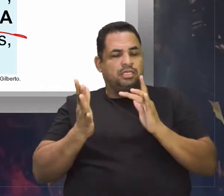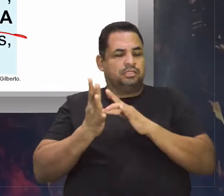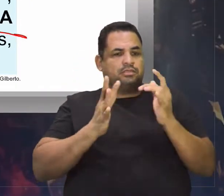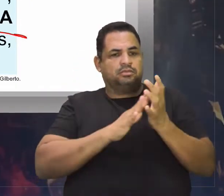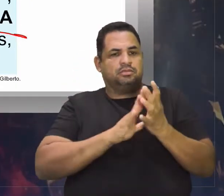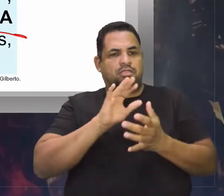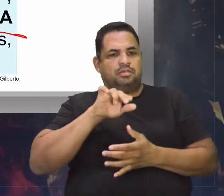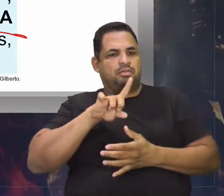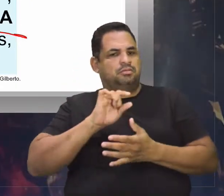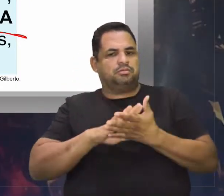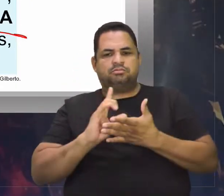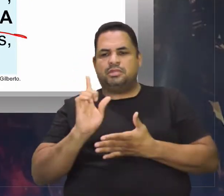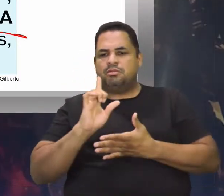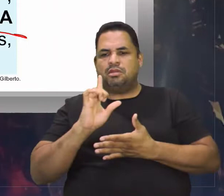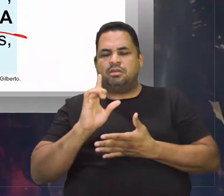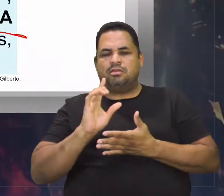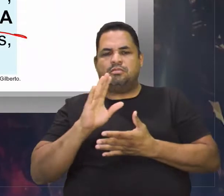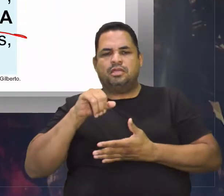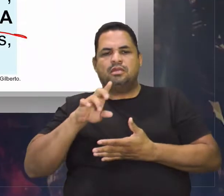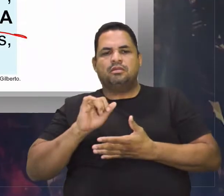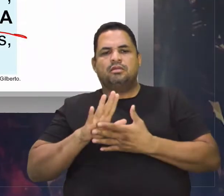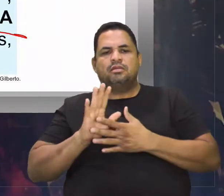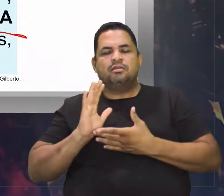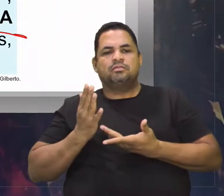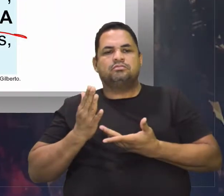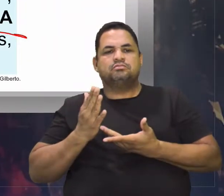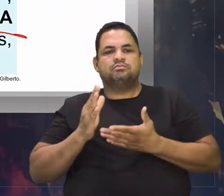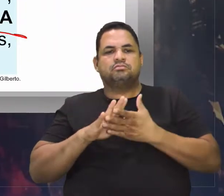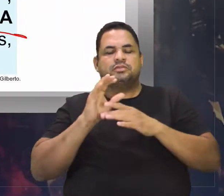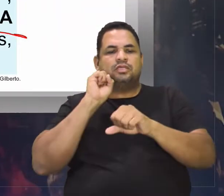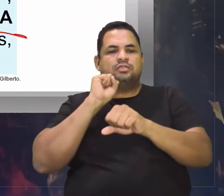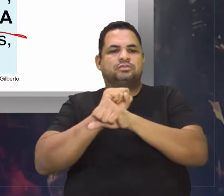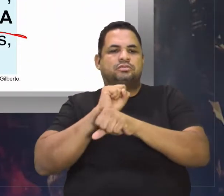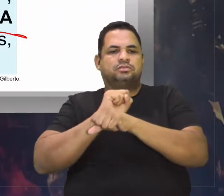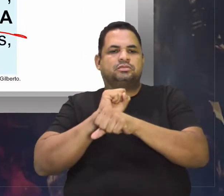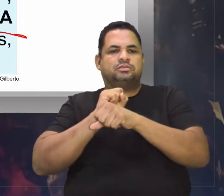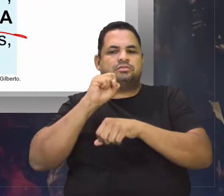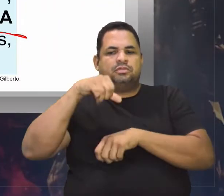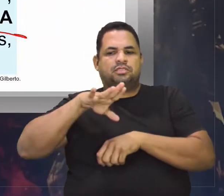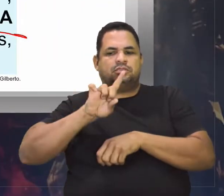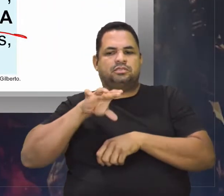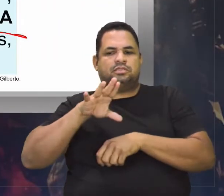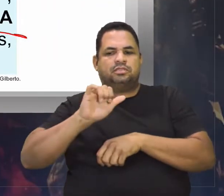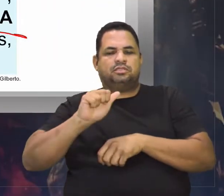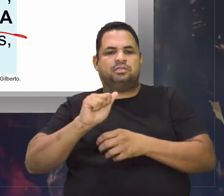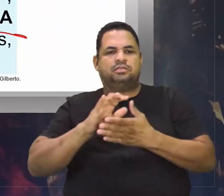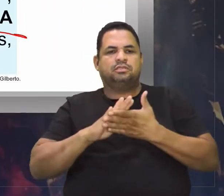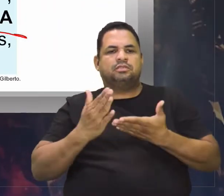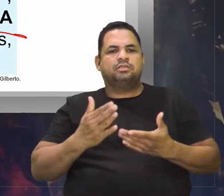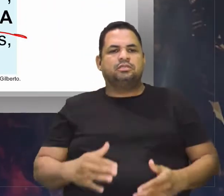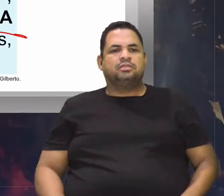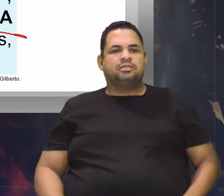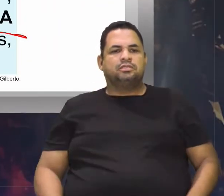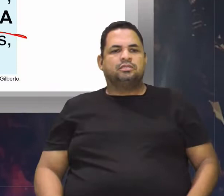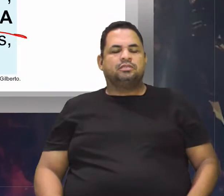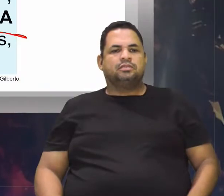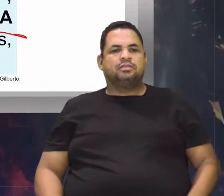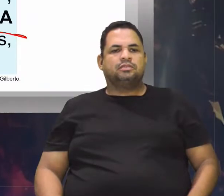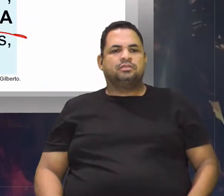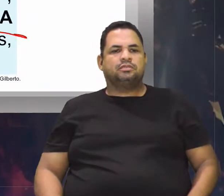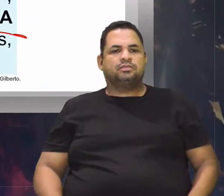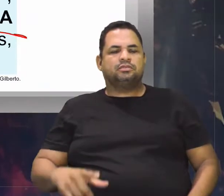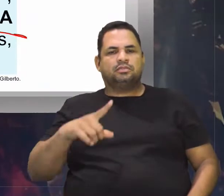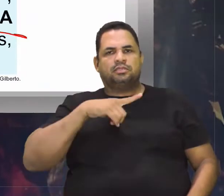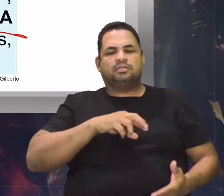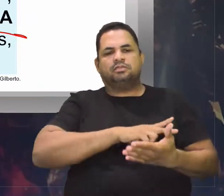nem Maomé seja o Messias. Eles ainda estão esperando esse Messias. Os judeus, muitas